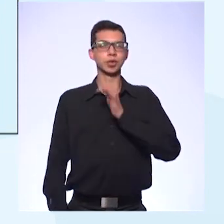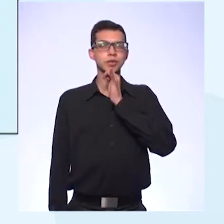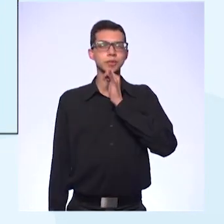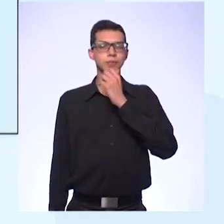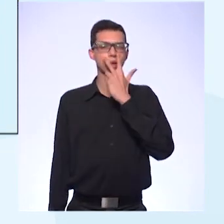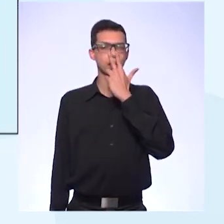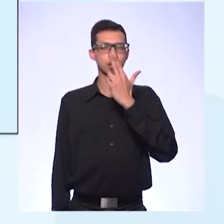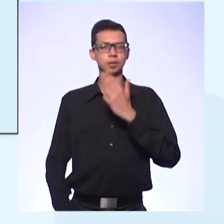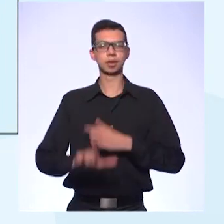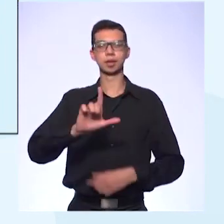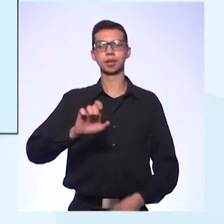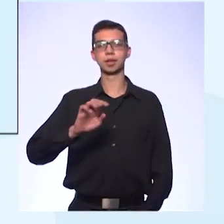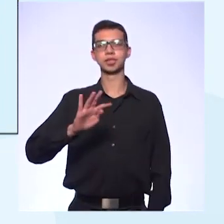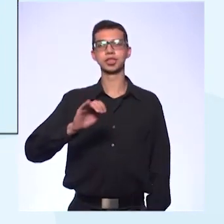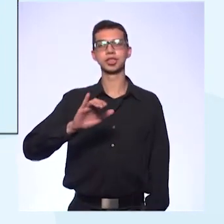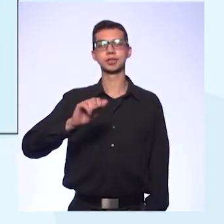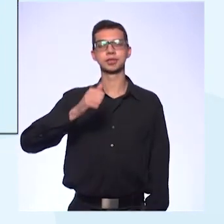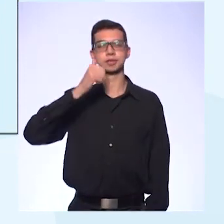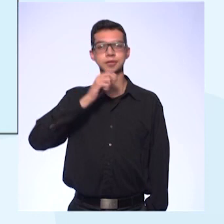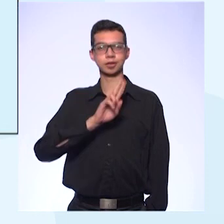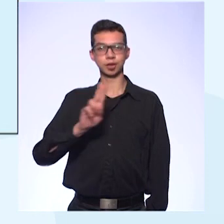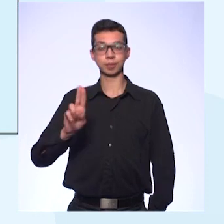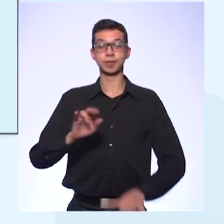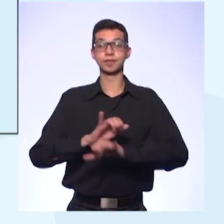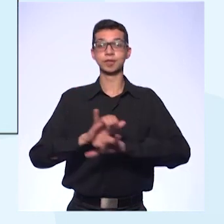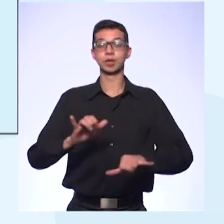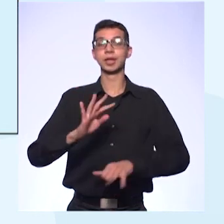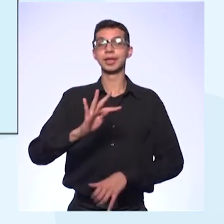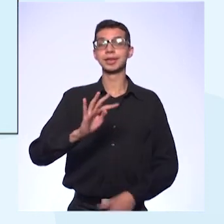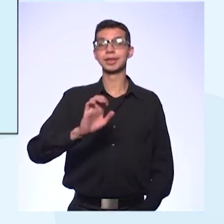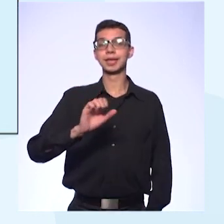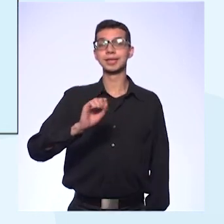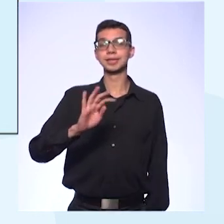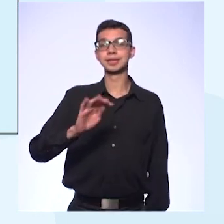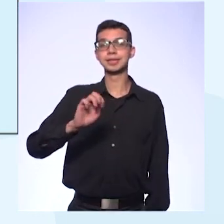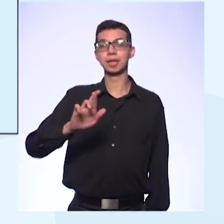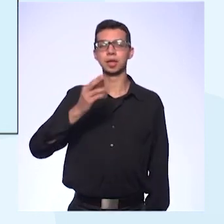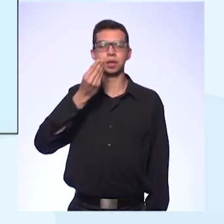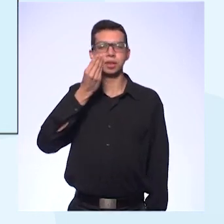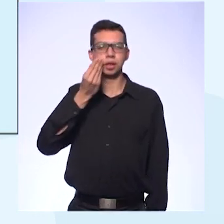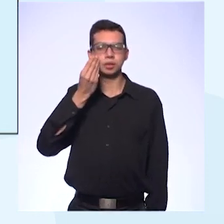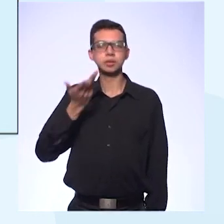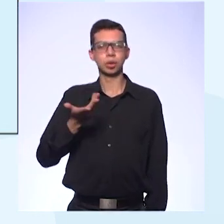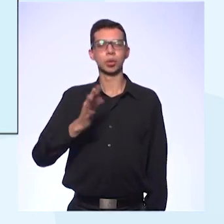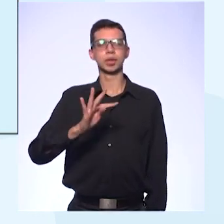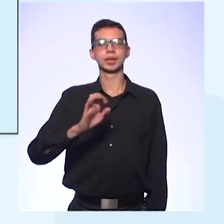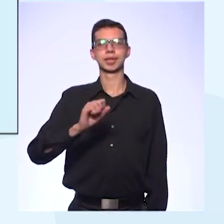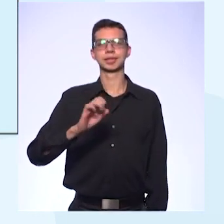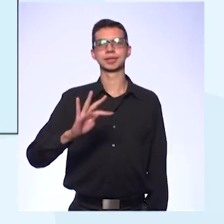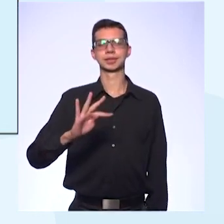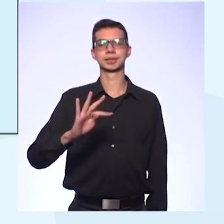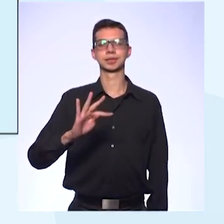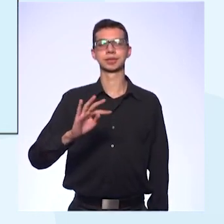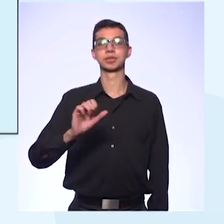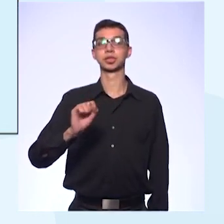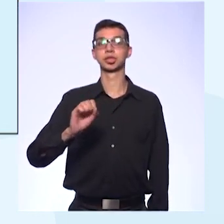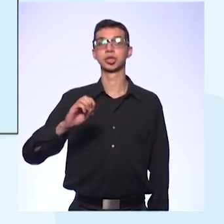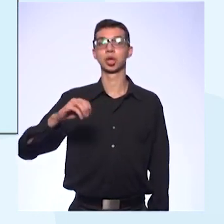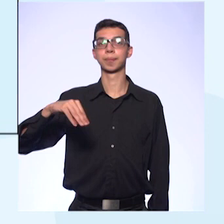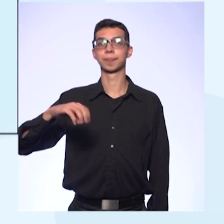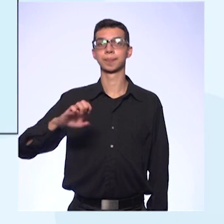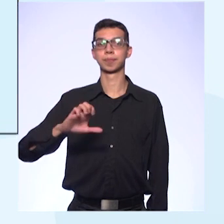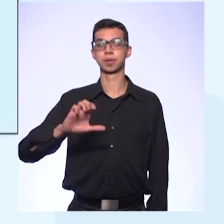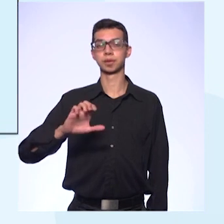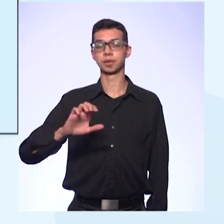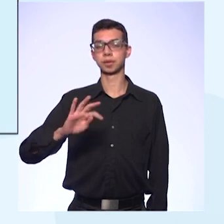que foi a Letícia que ela falou, testar algo. Testar algo é test something. as colunas elas não estão equivalentes.